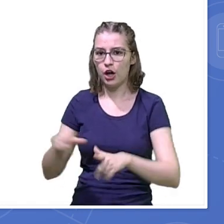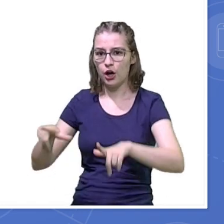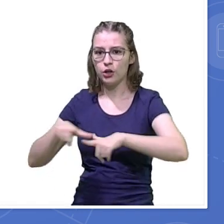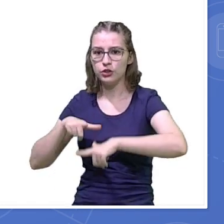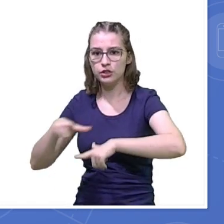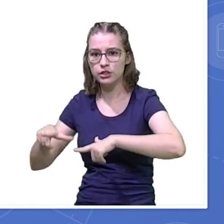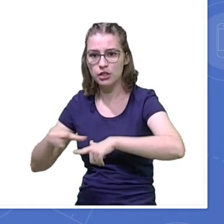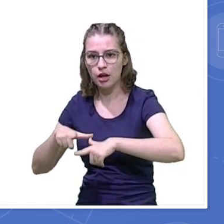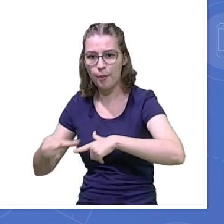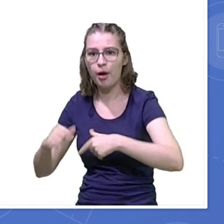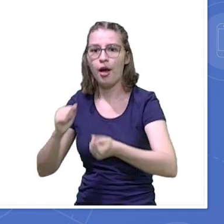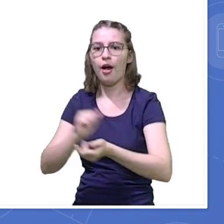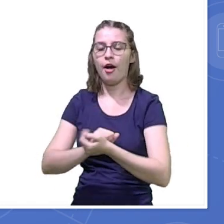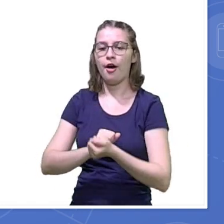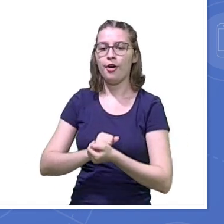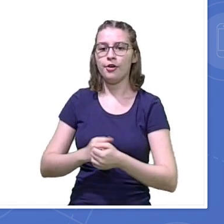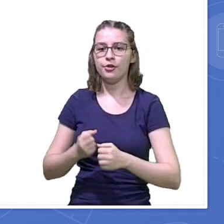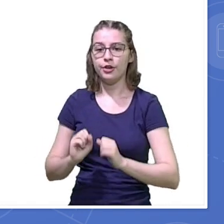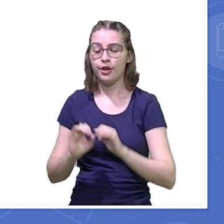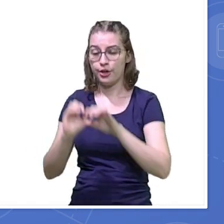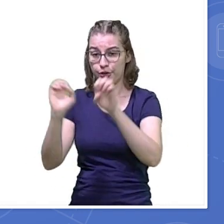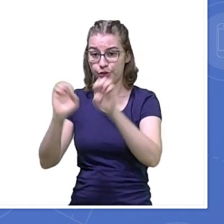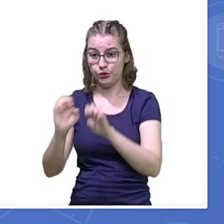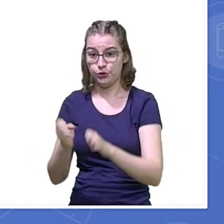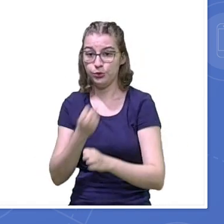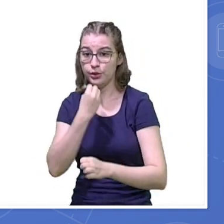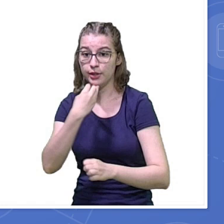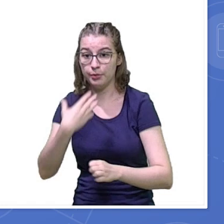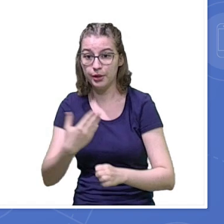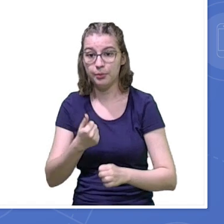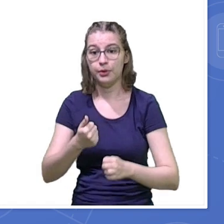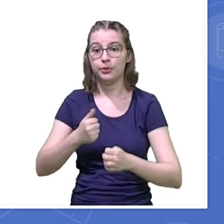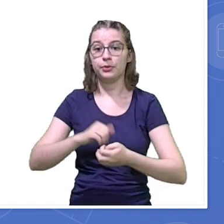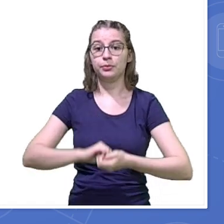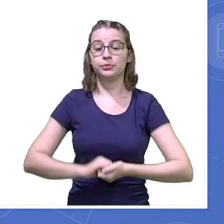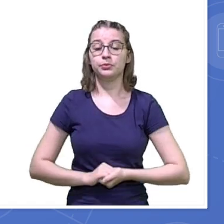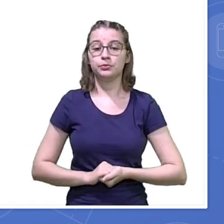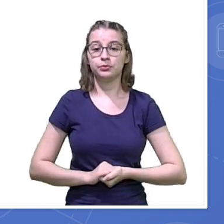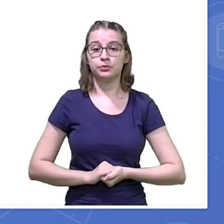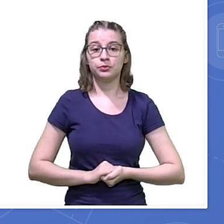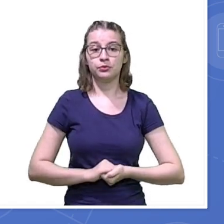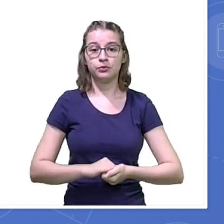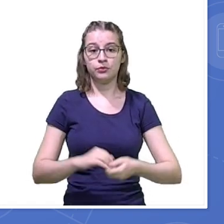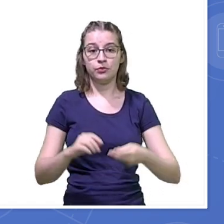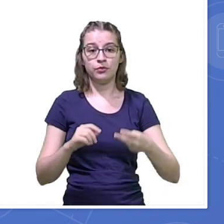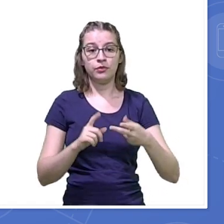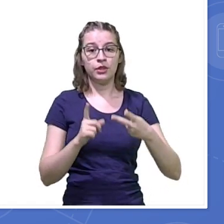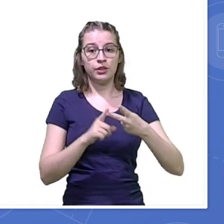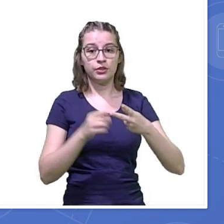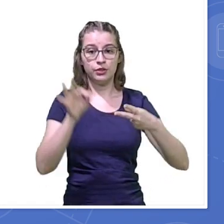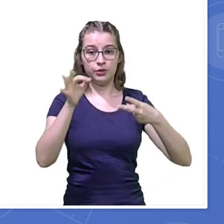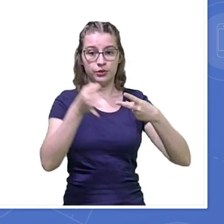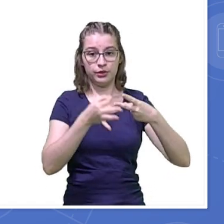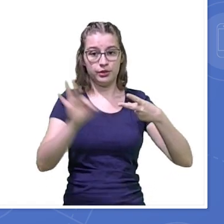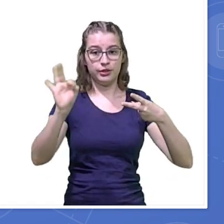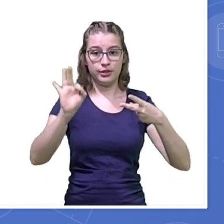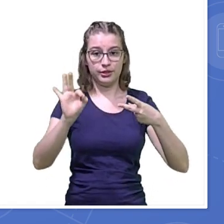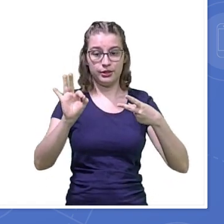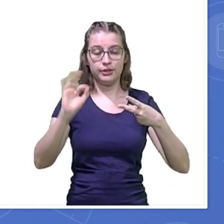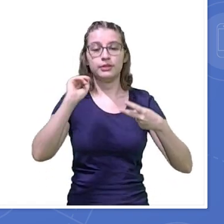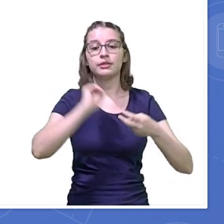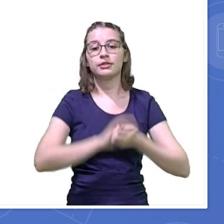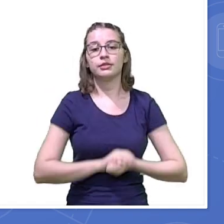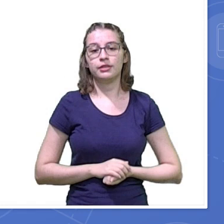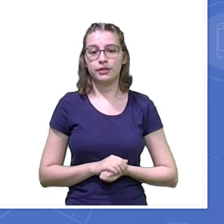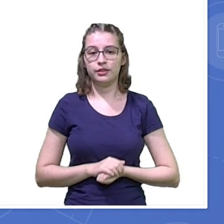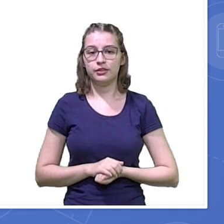a infraestrutura nas cidades da região sudeste, principalmente São Paulo. A segunda frase está correta, ok? Ela só está aí escrita